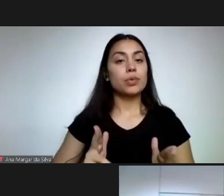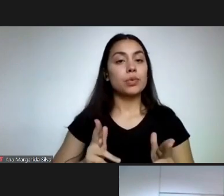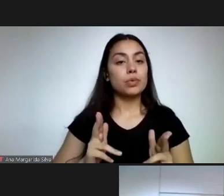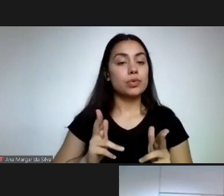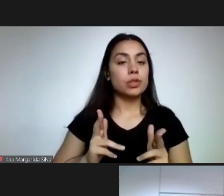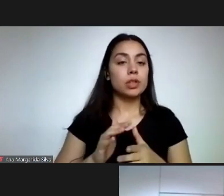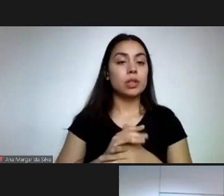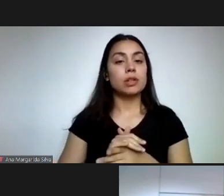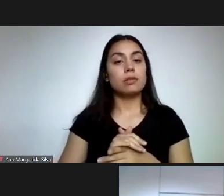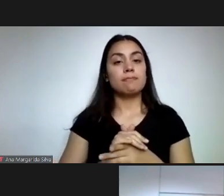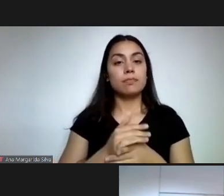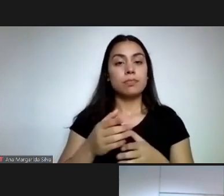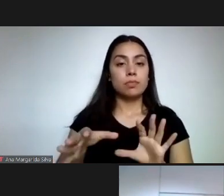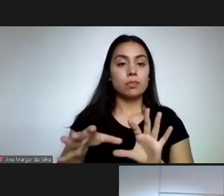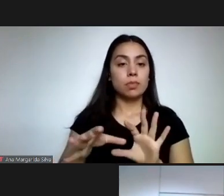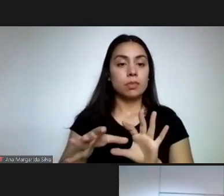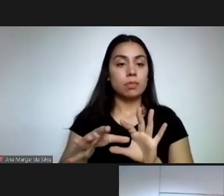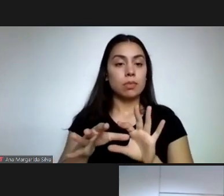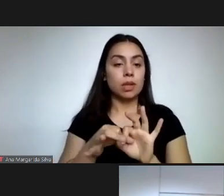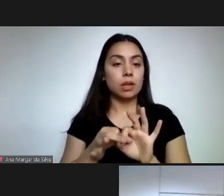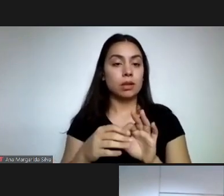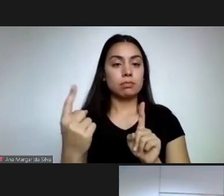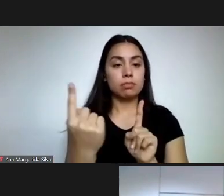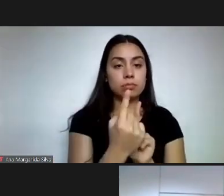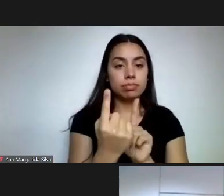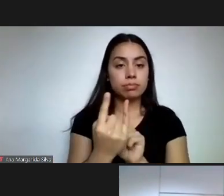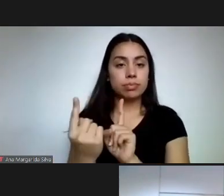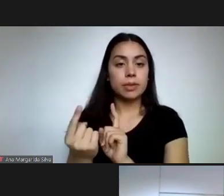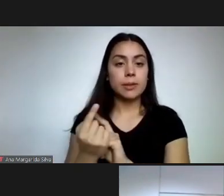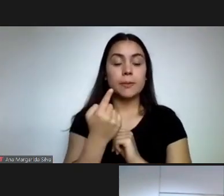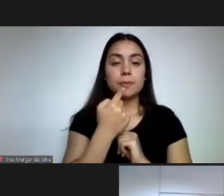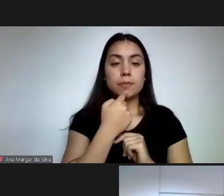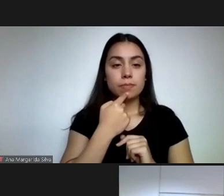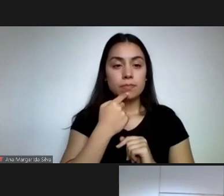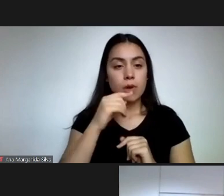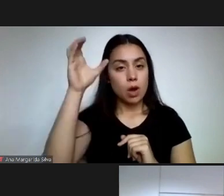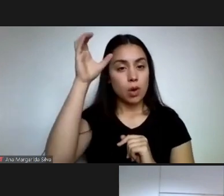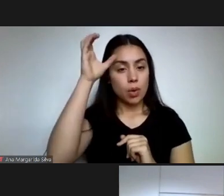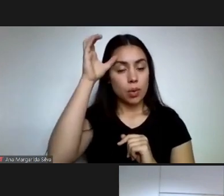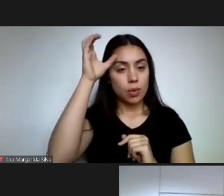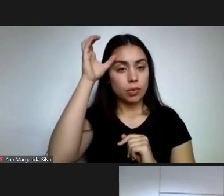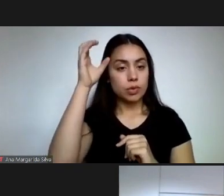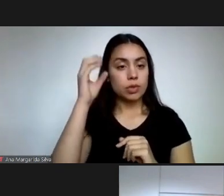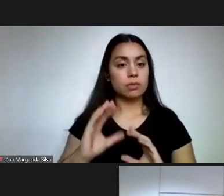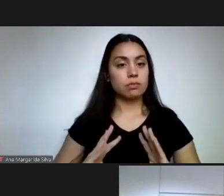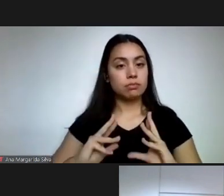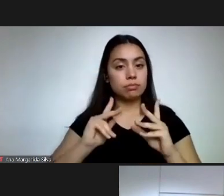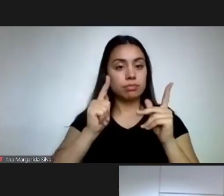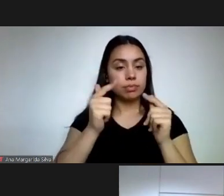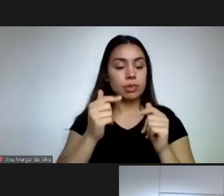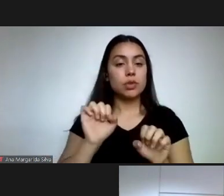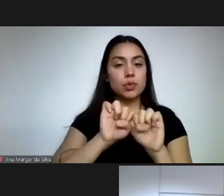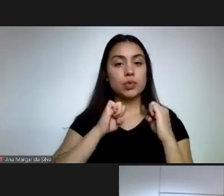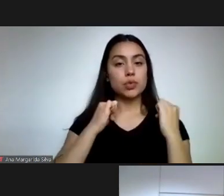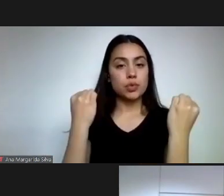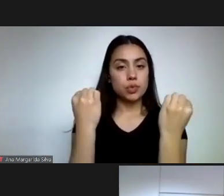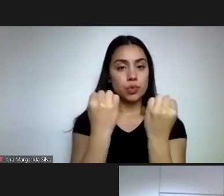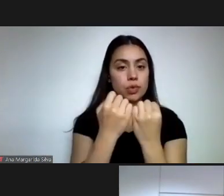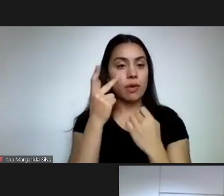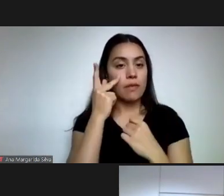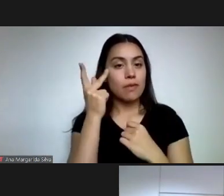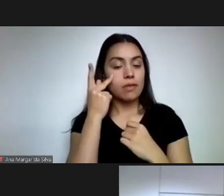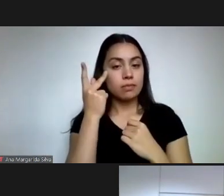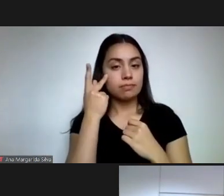pares, que promovam um desenvolvimento de competências pessoais, competências sociais e o que nós chamamos de competências de